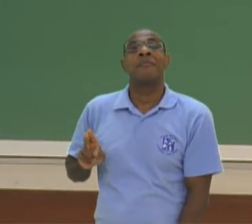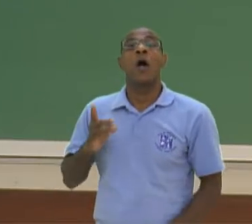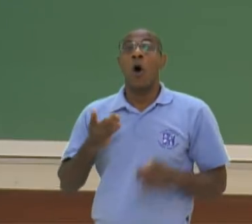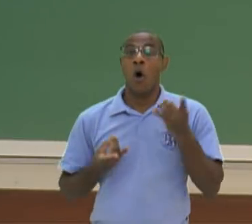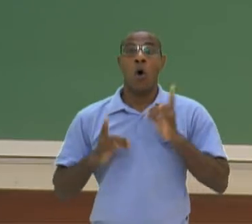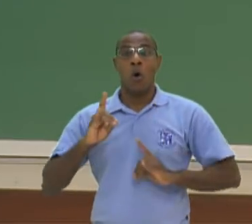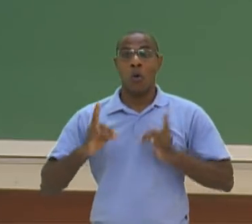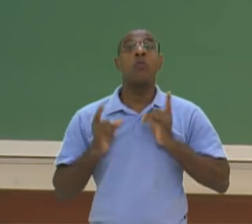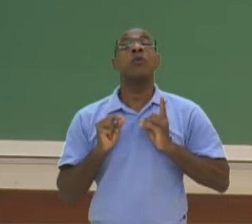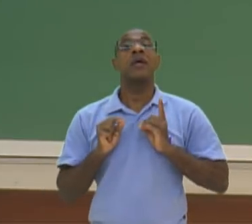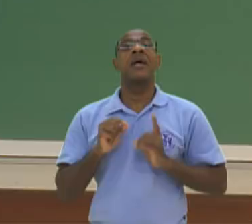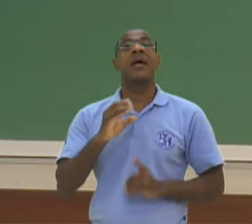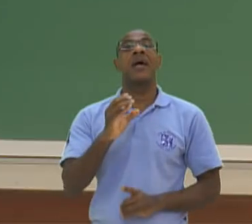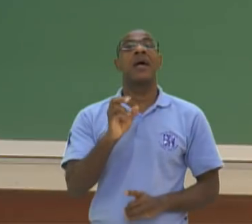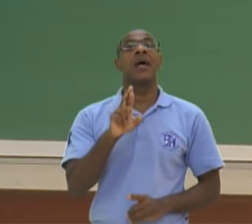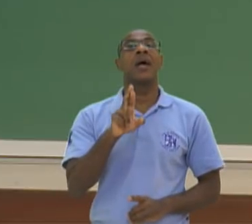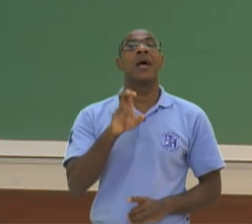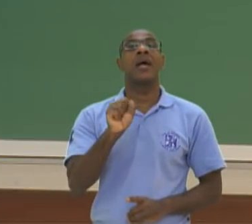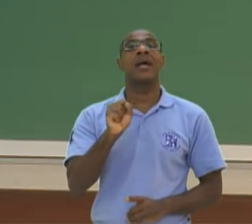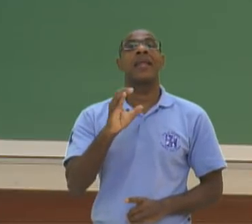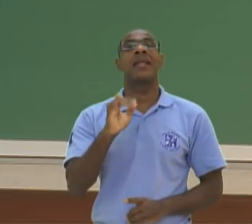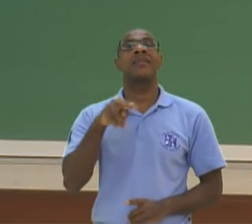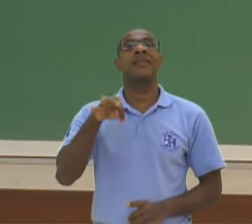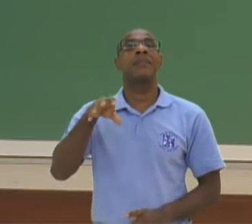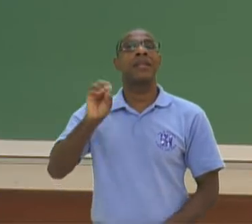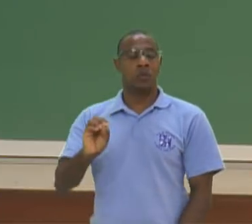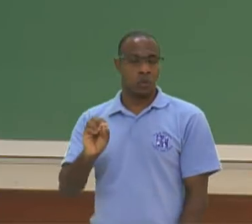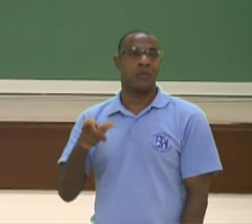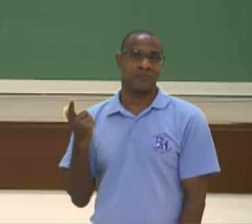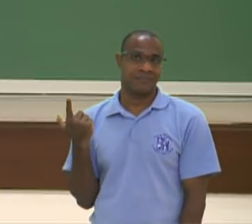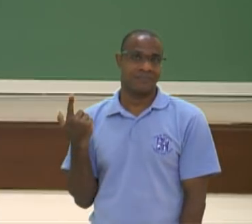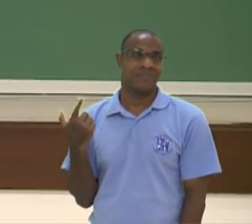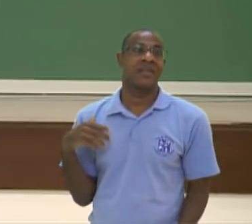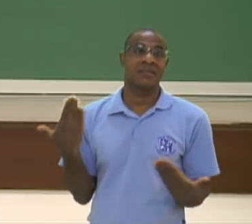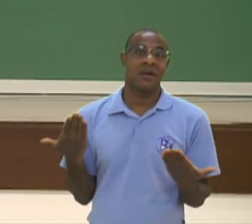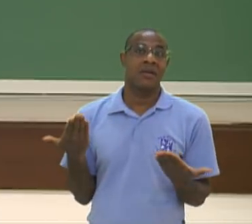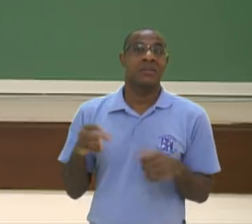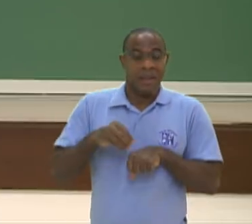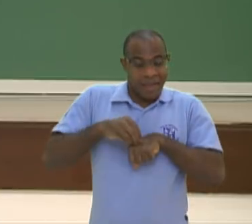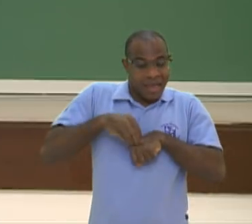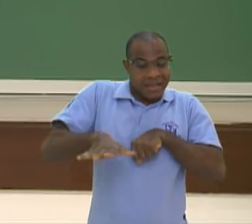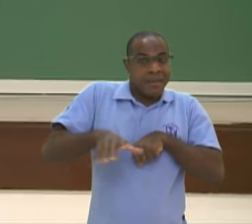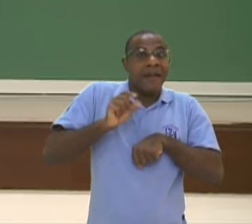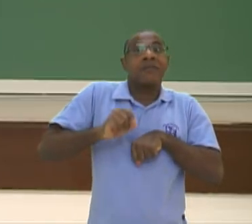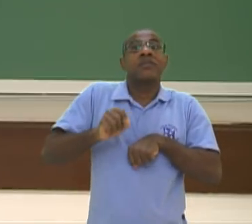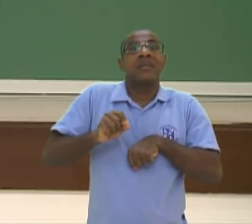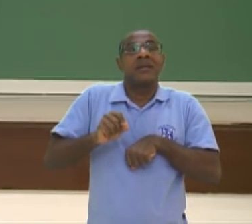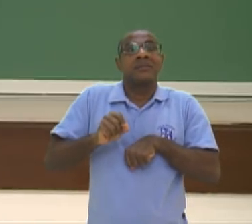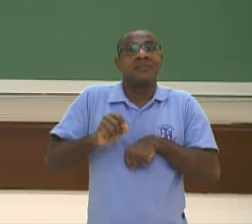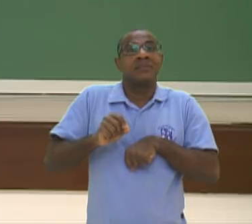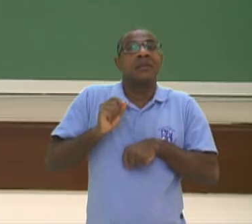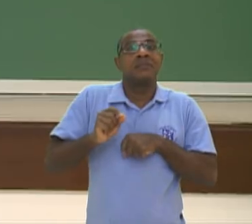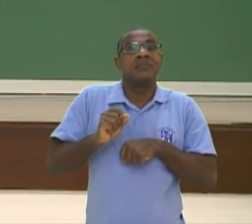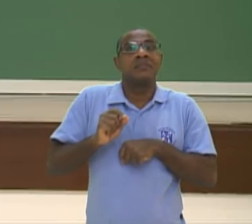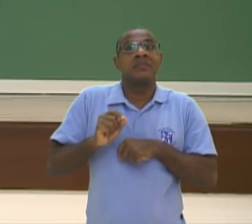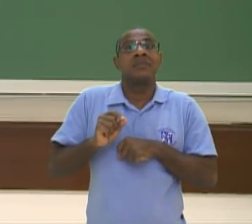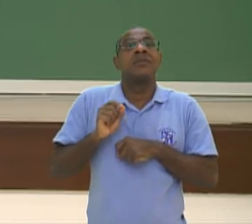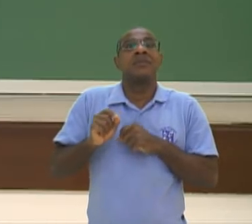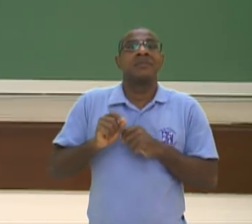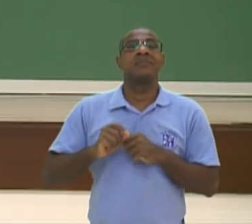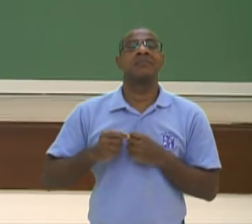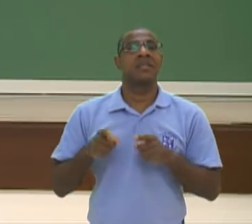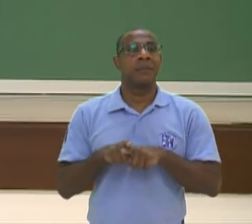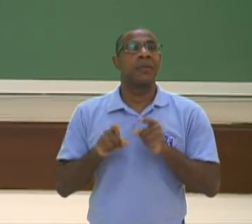do crescimento. E esse hormônio do crescimento também é liberado, produzido pela hipófise,